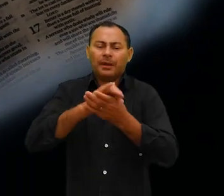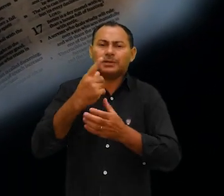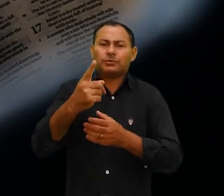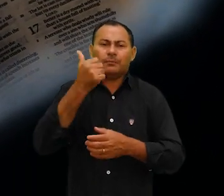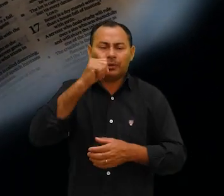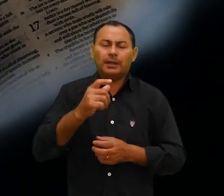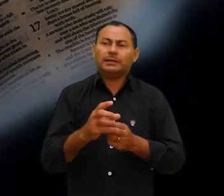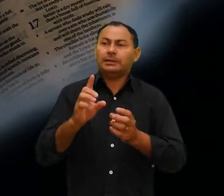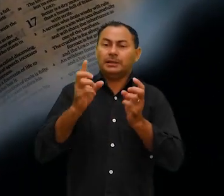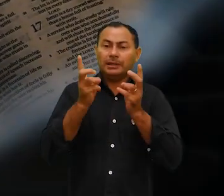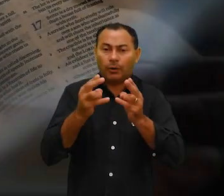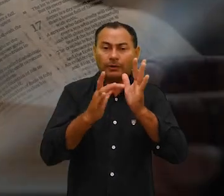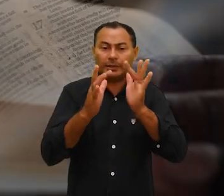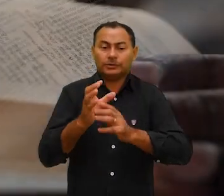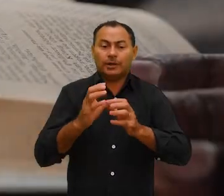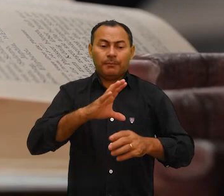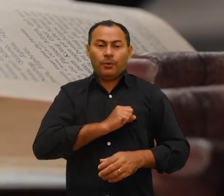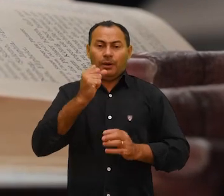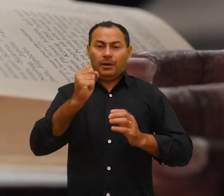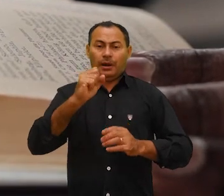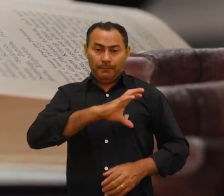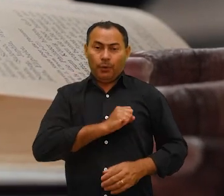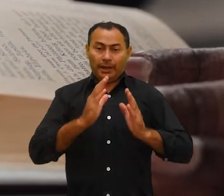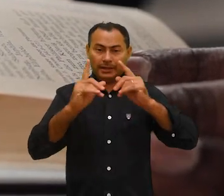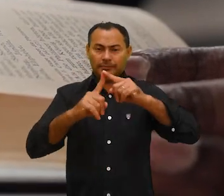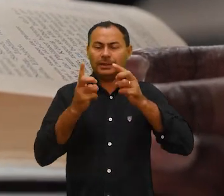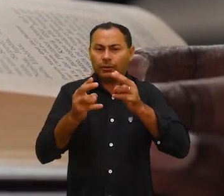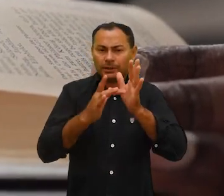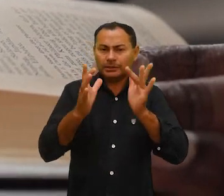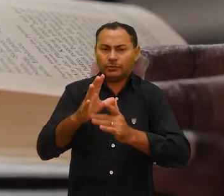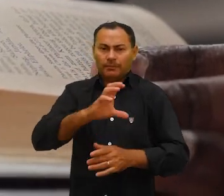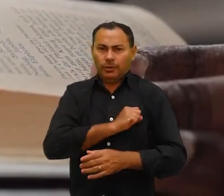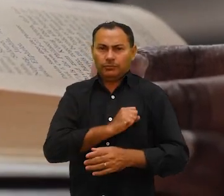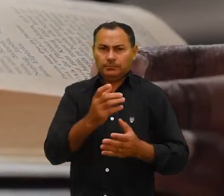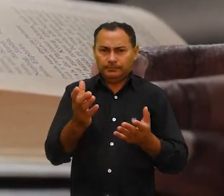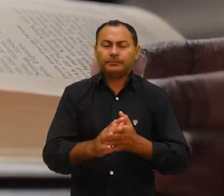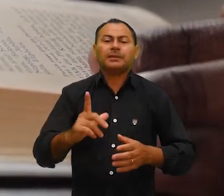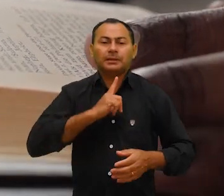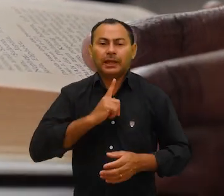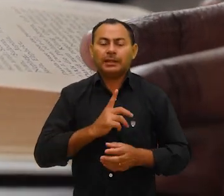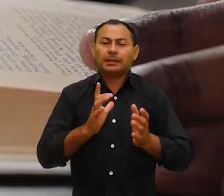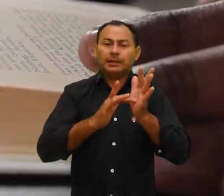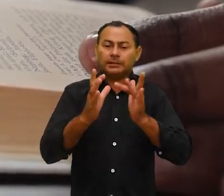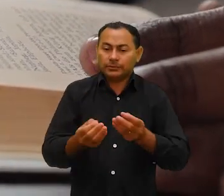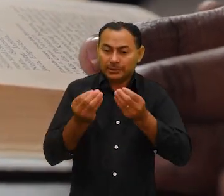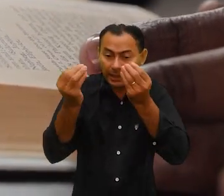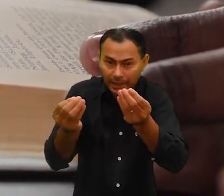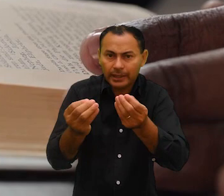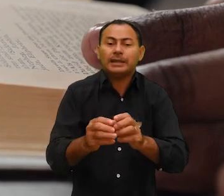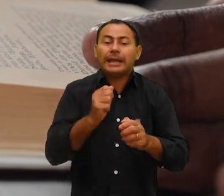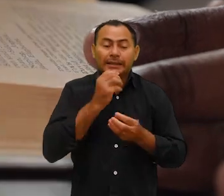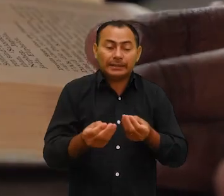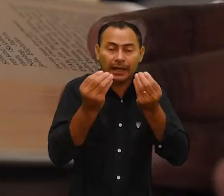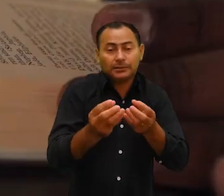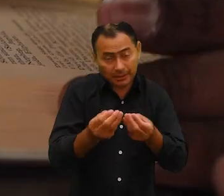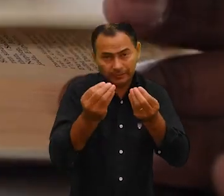a igreja e entregou-se por ela. É como se ele dissesse, amem como Cristo amou, deem como Cristo deu e ainda